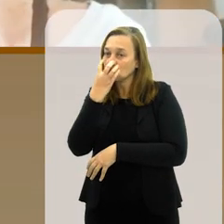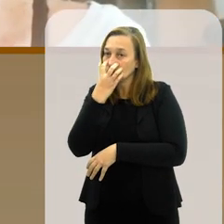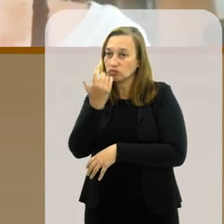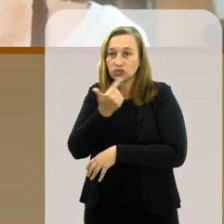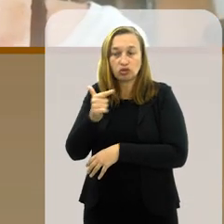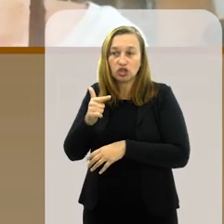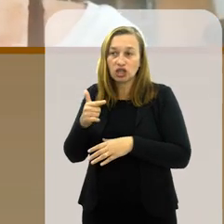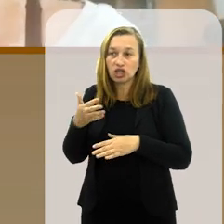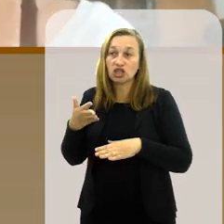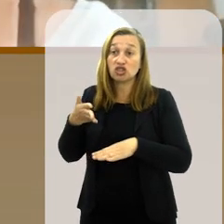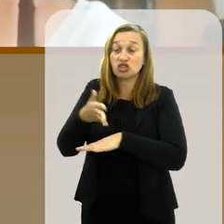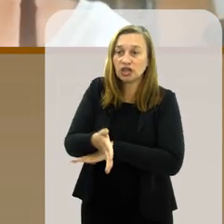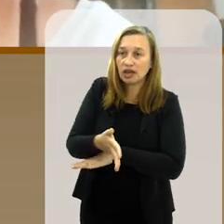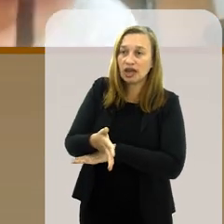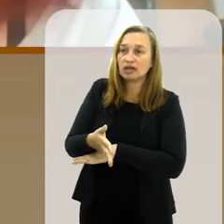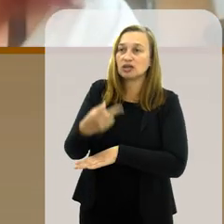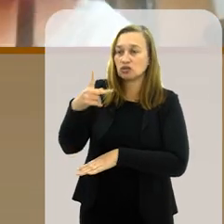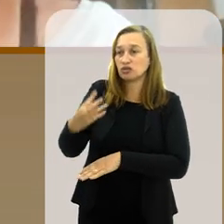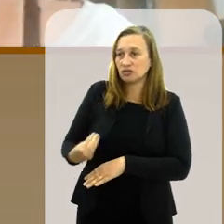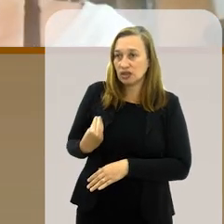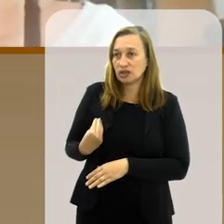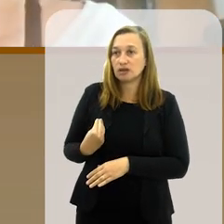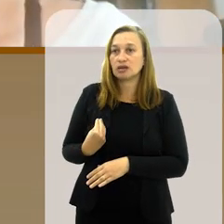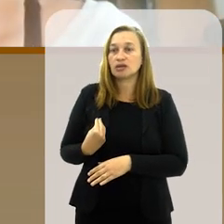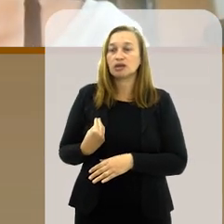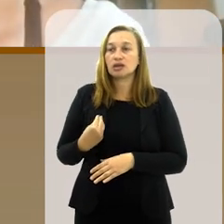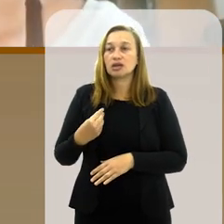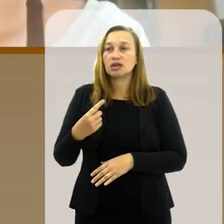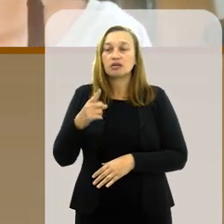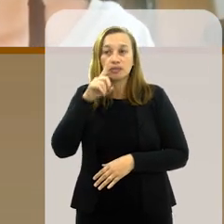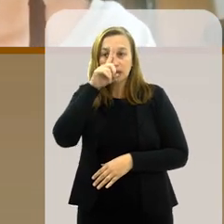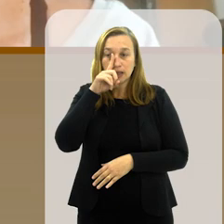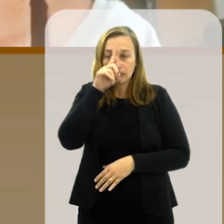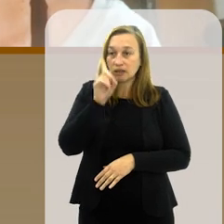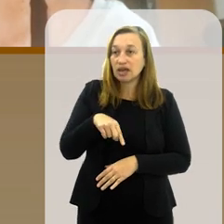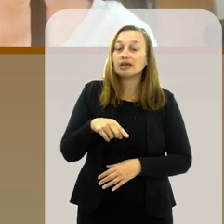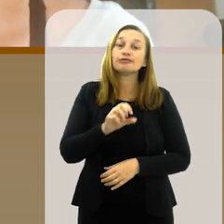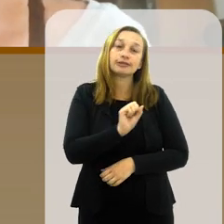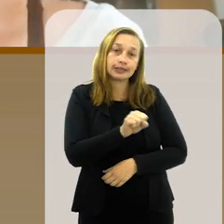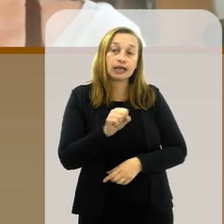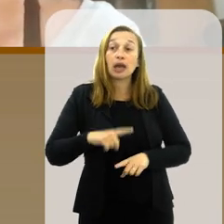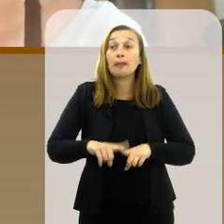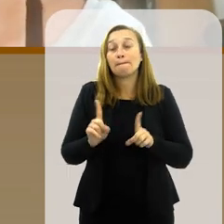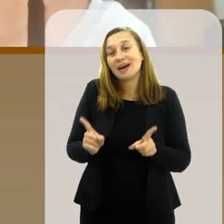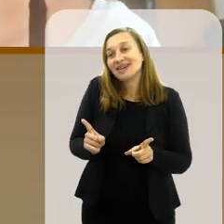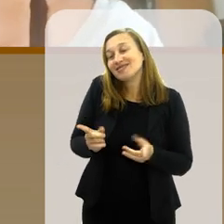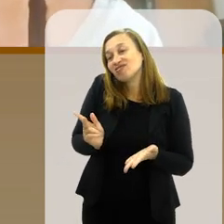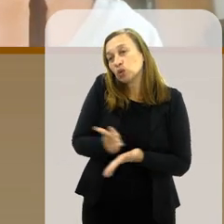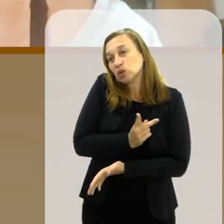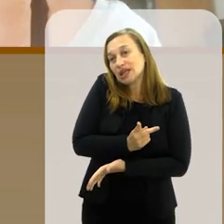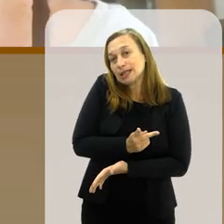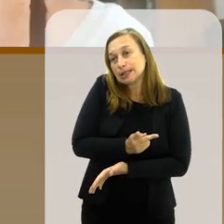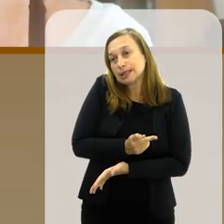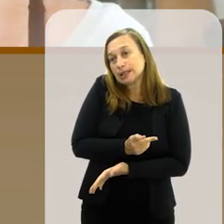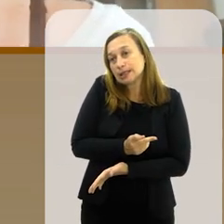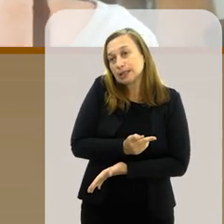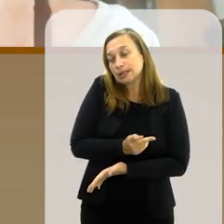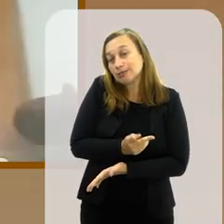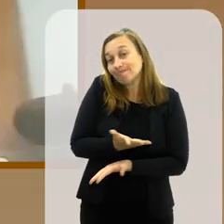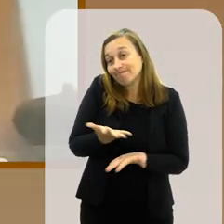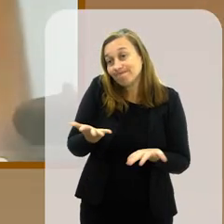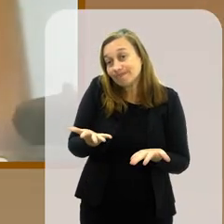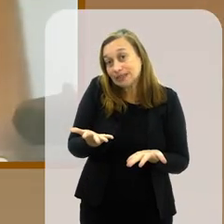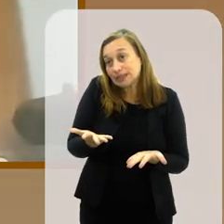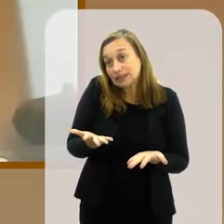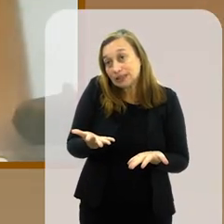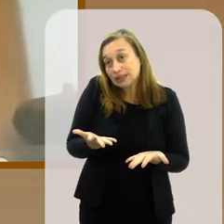medidas efetivas, não teria chegado nesse ponto com você, né? Pois é, exatamente. Mas